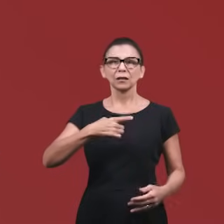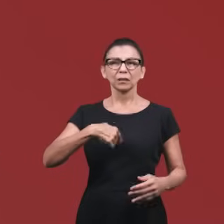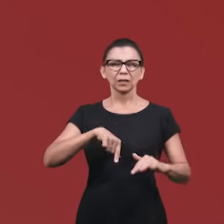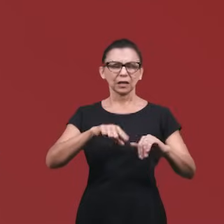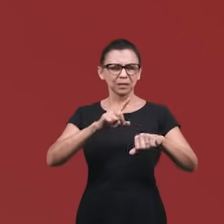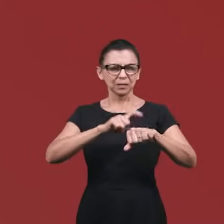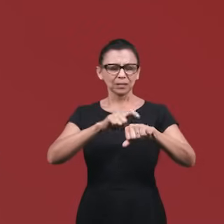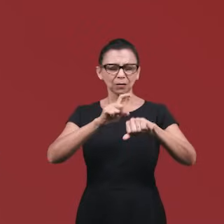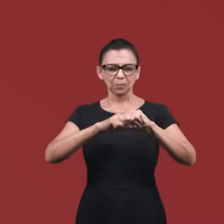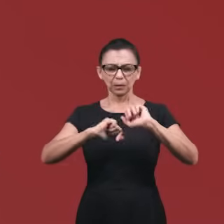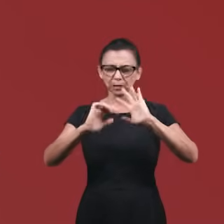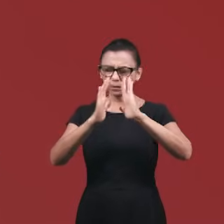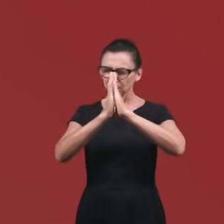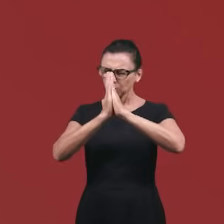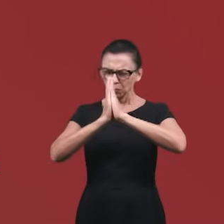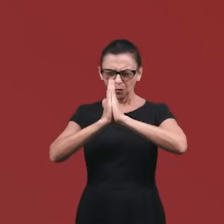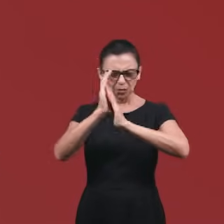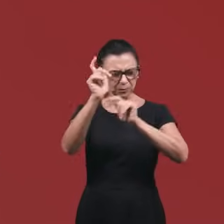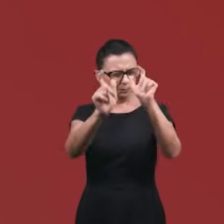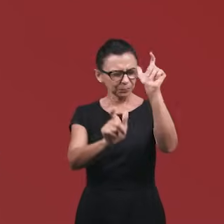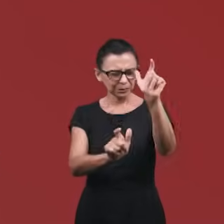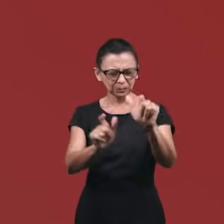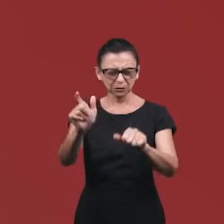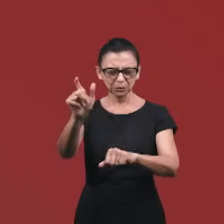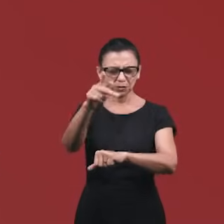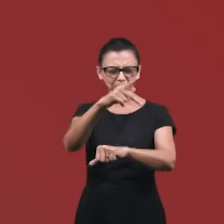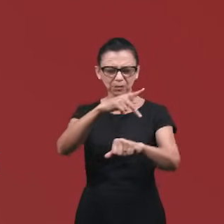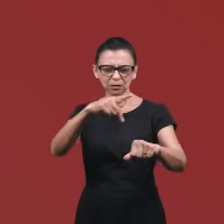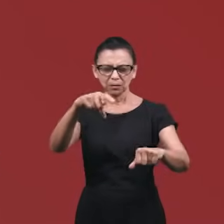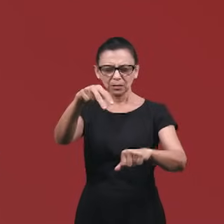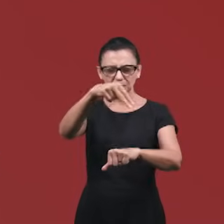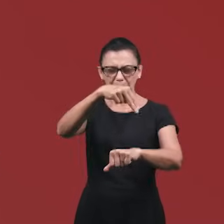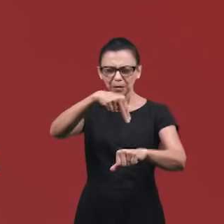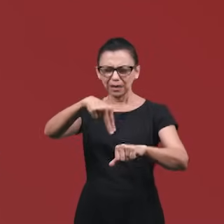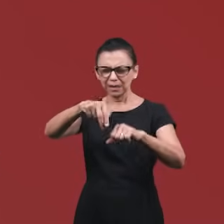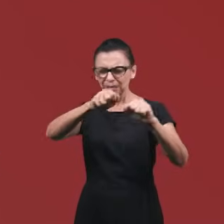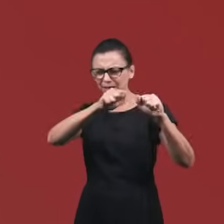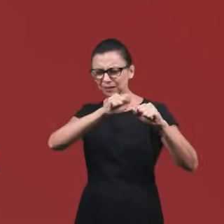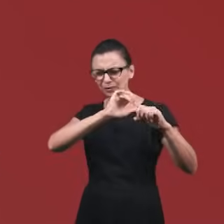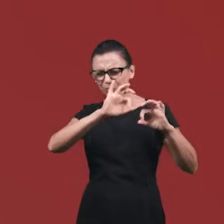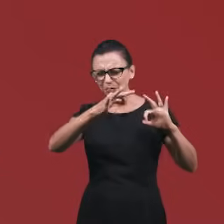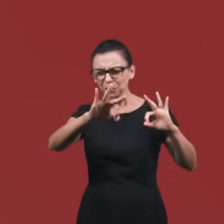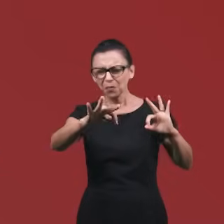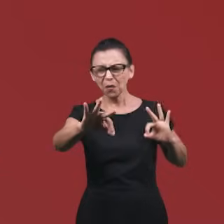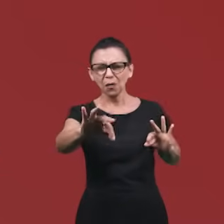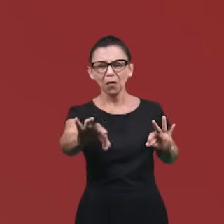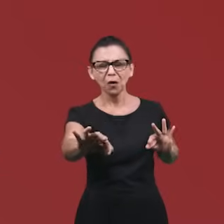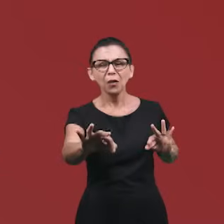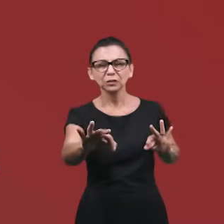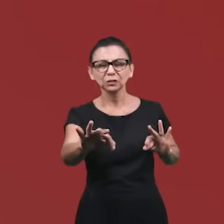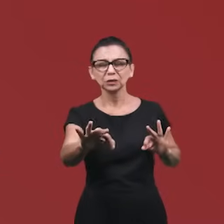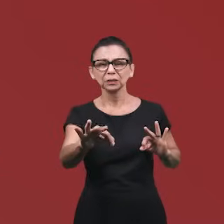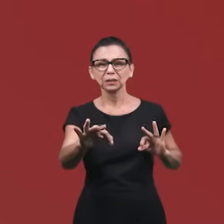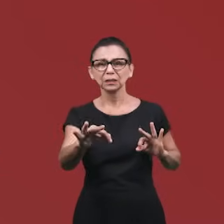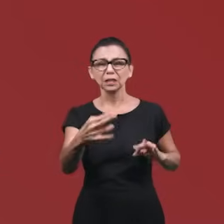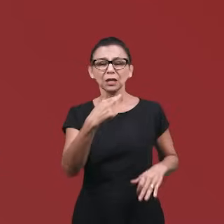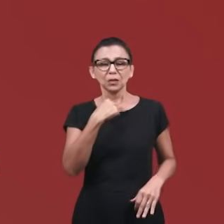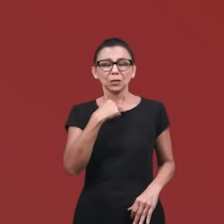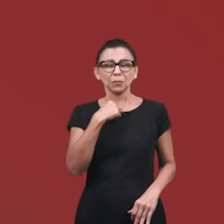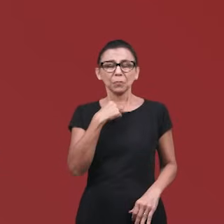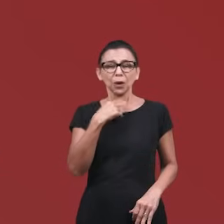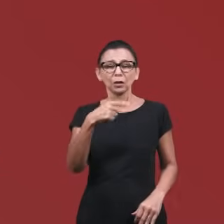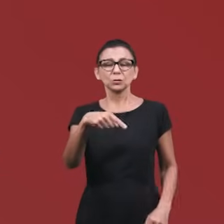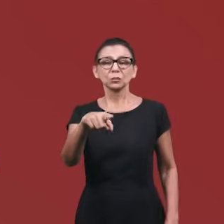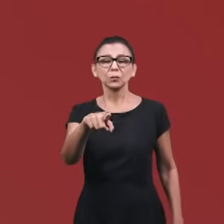Deus a oração vai onde eu não posso